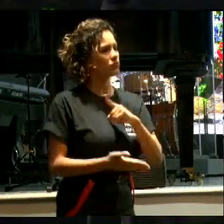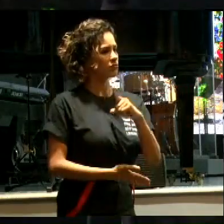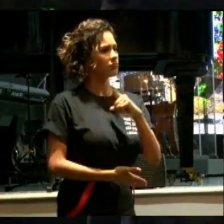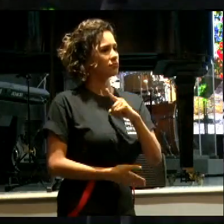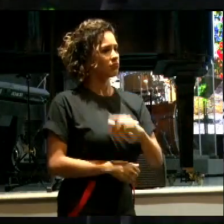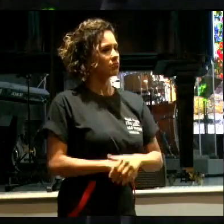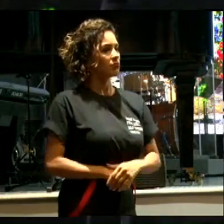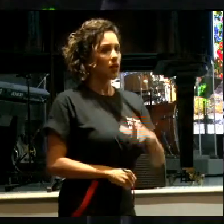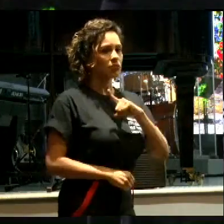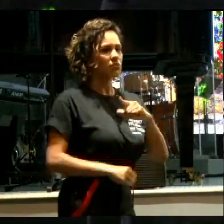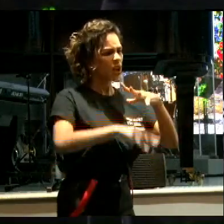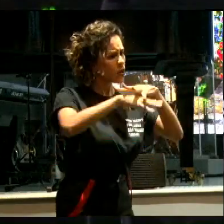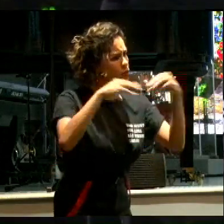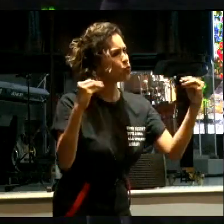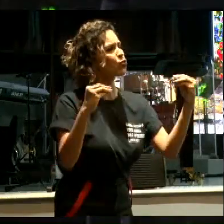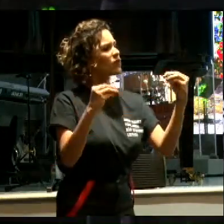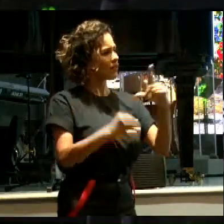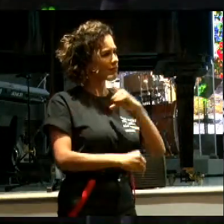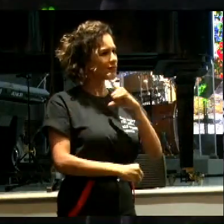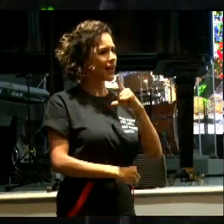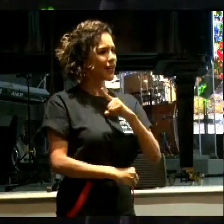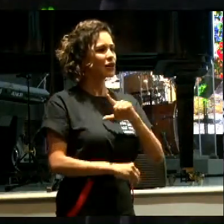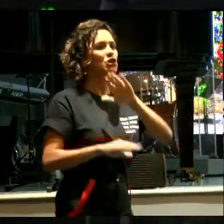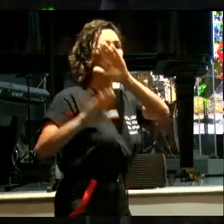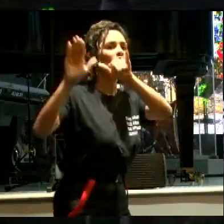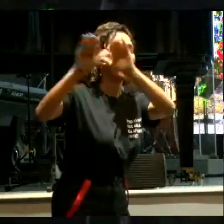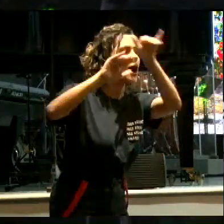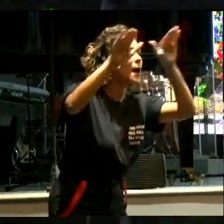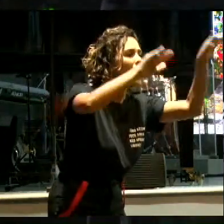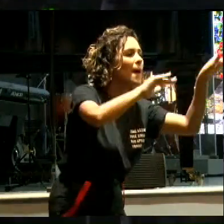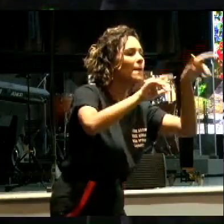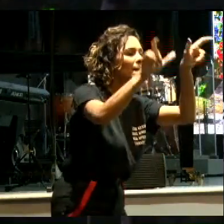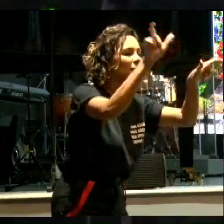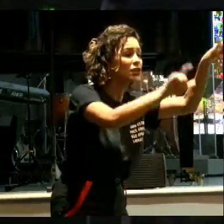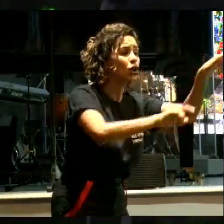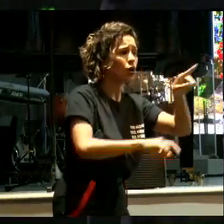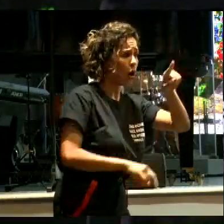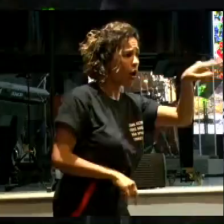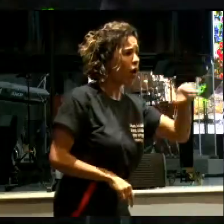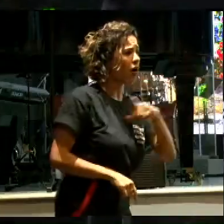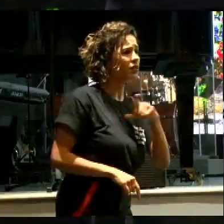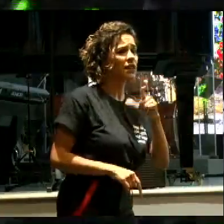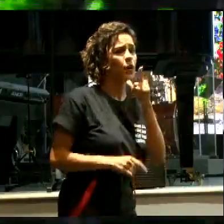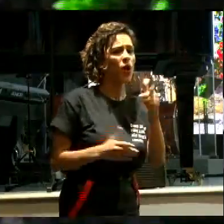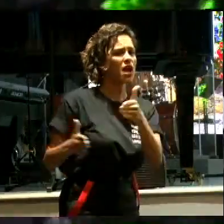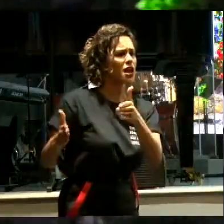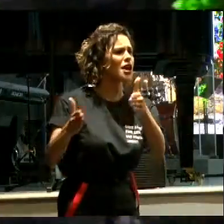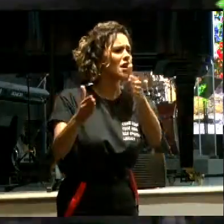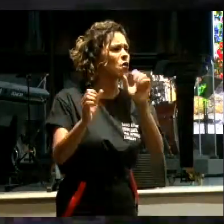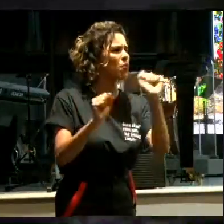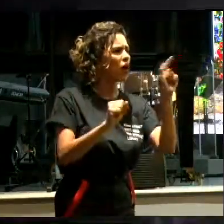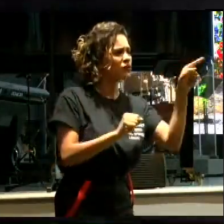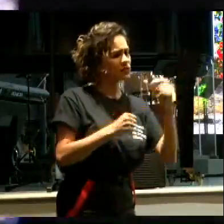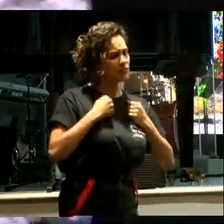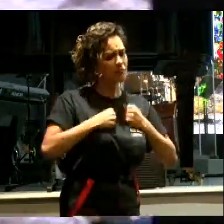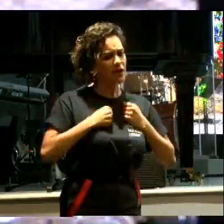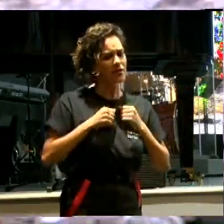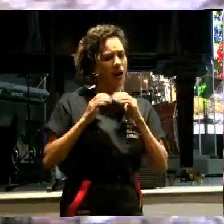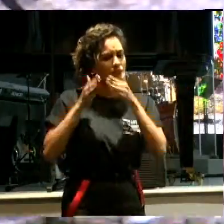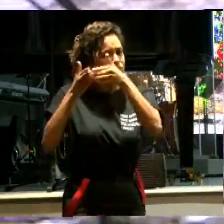Traga essas pessoas para se banhar nessa água que jorra desse altar, que jorra desse